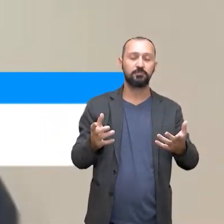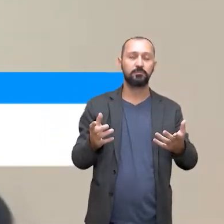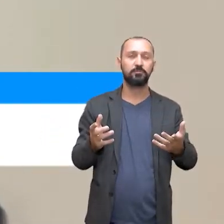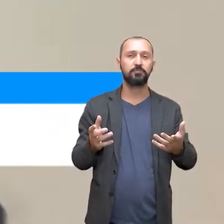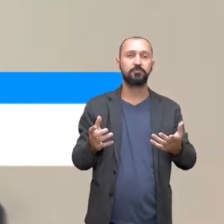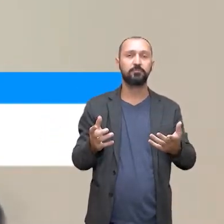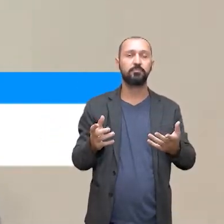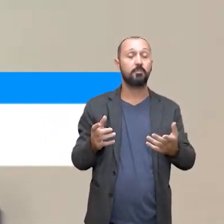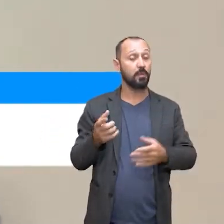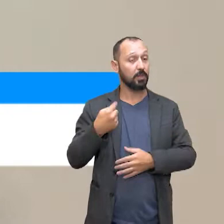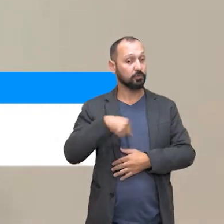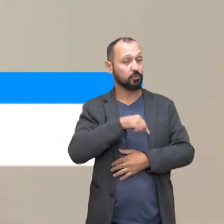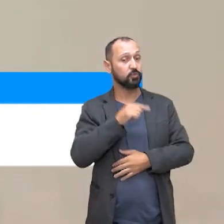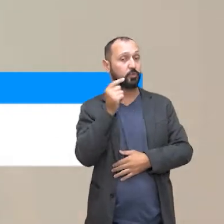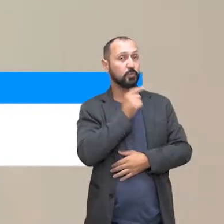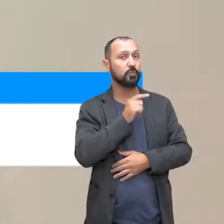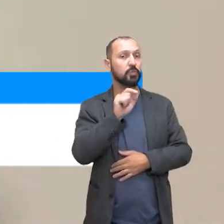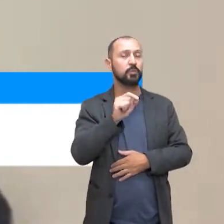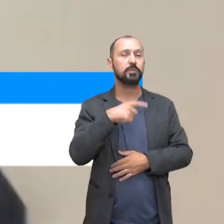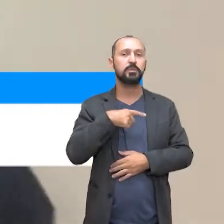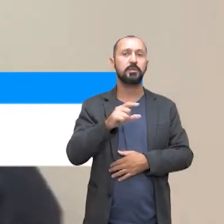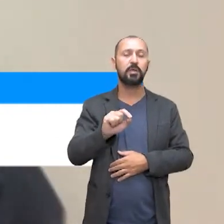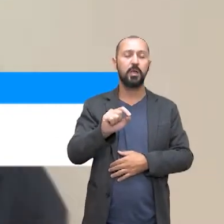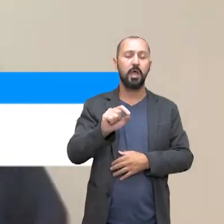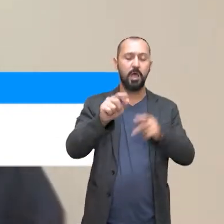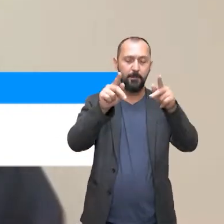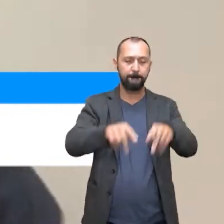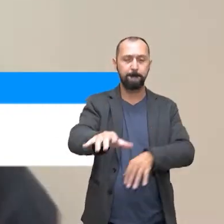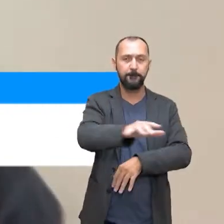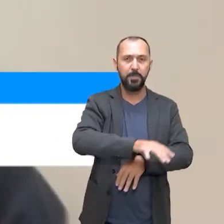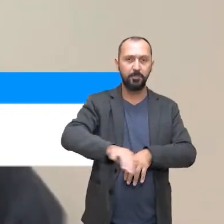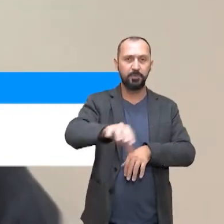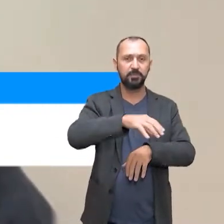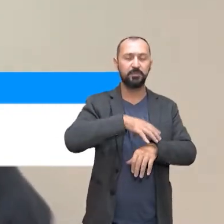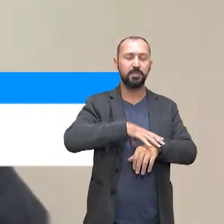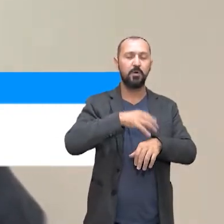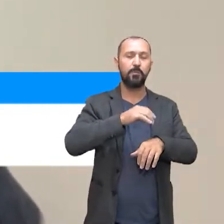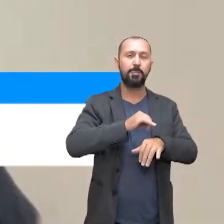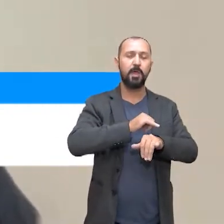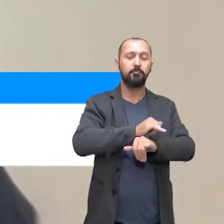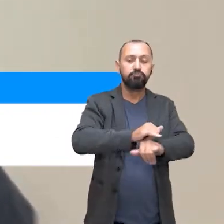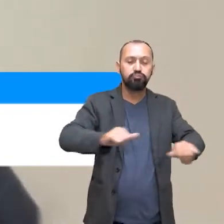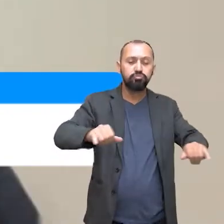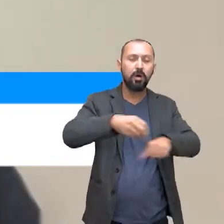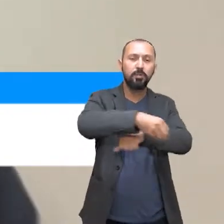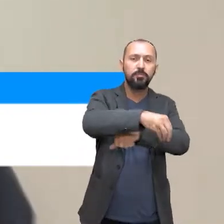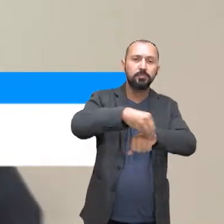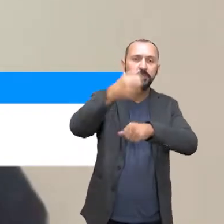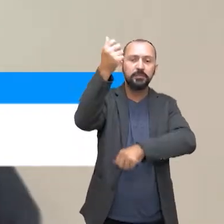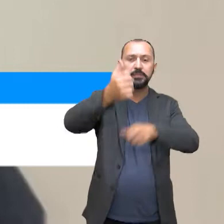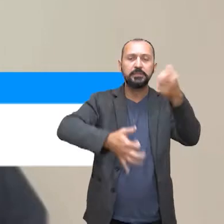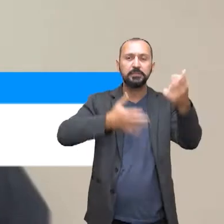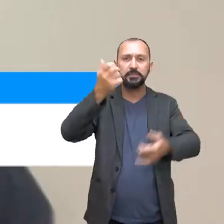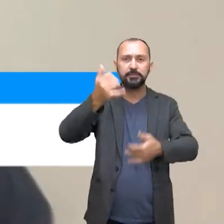importante que possamos levar até a